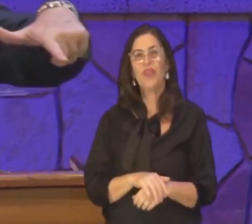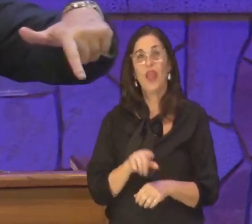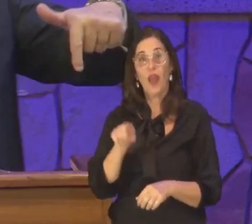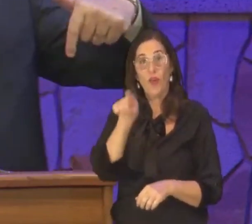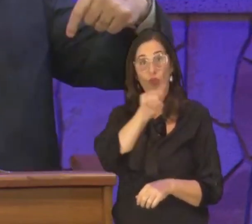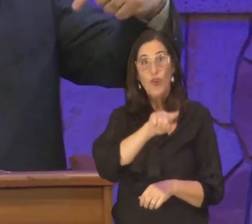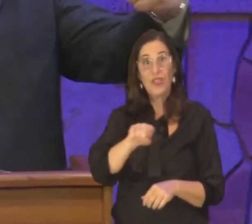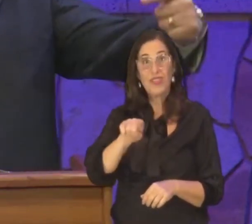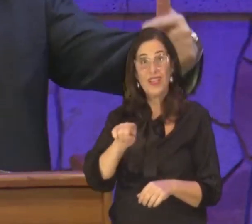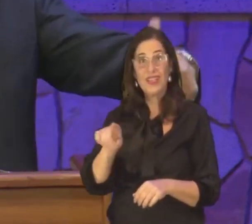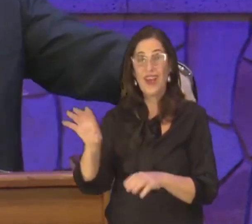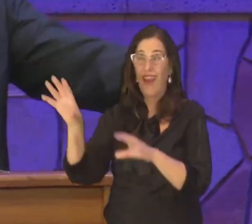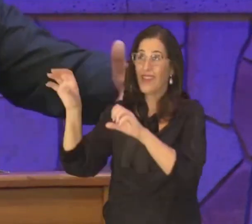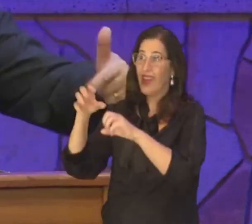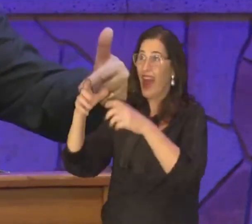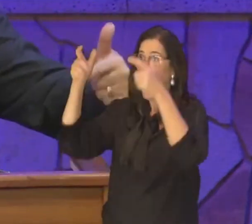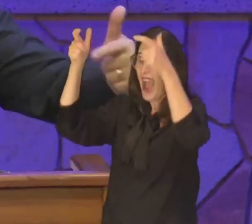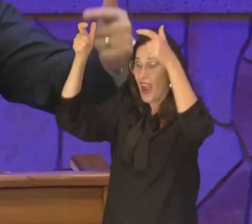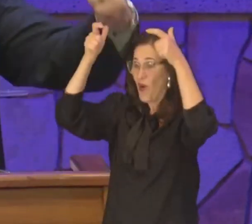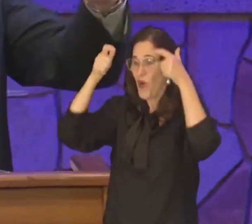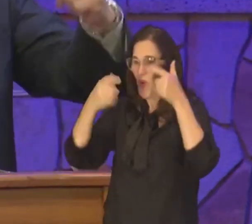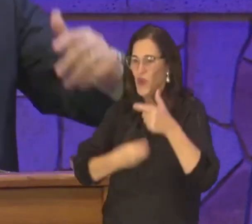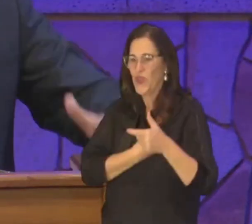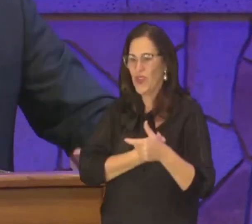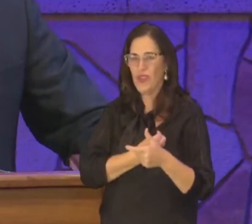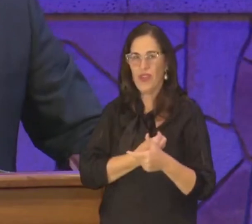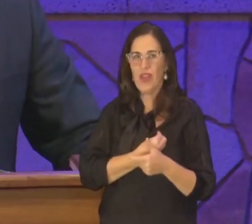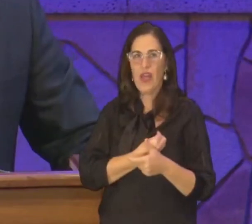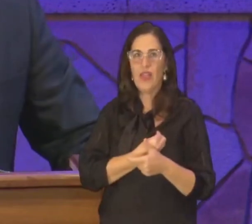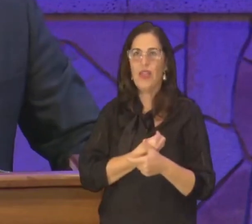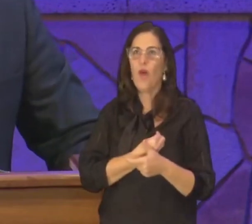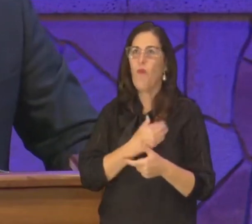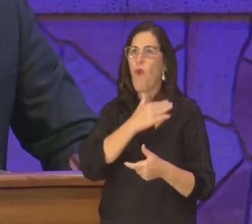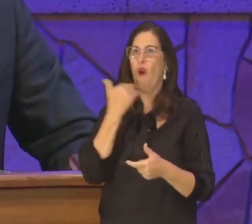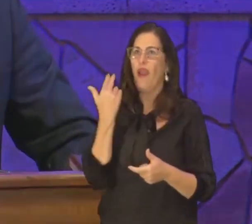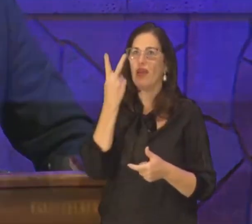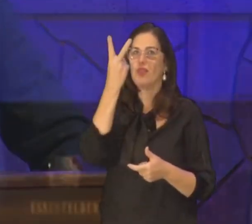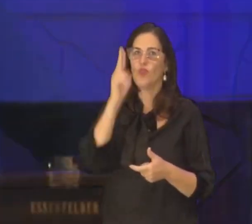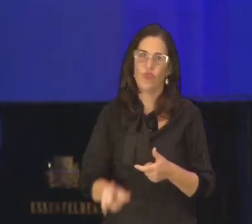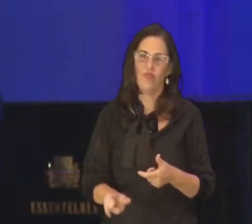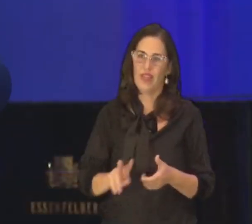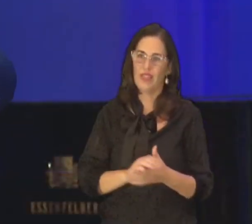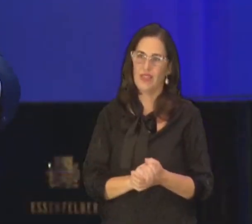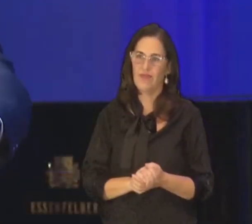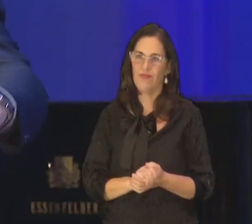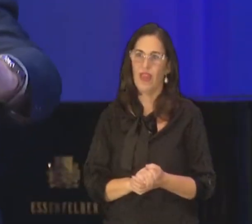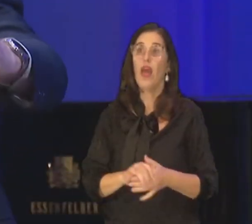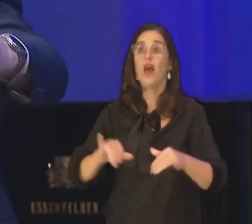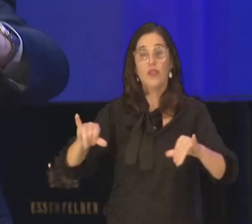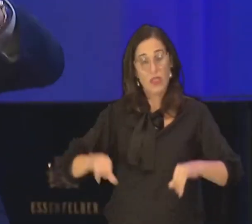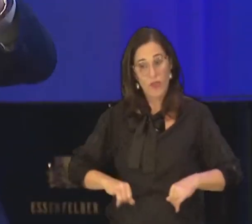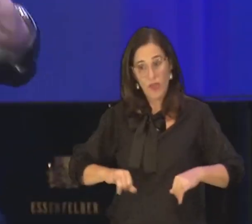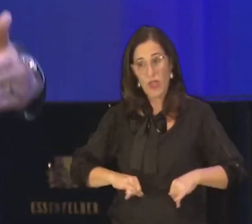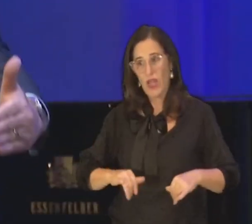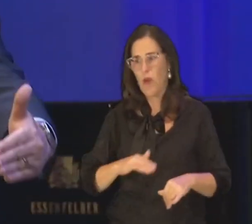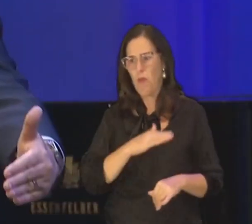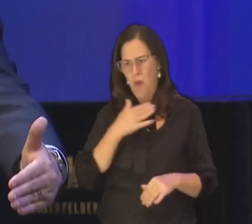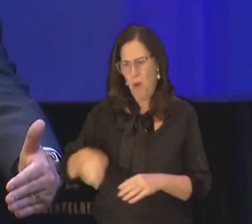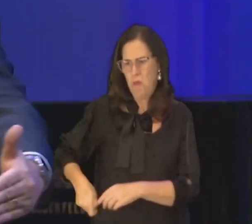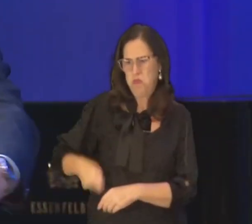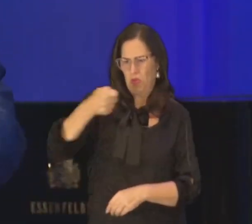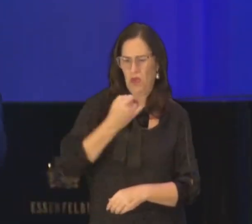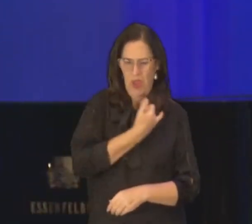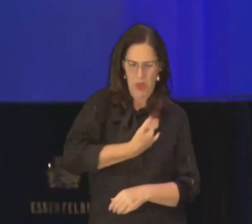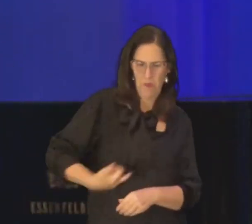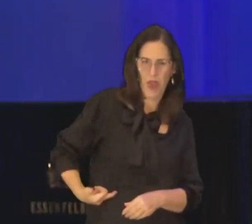vocês herdarão a coroa da vida, vocês não passarão pela segunda morte. Vocês sofrerão e morrerão a espada do